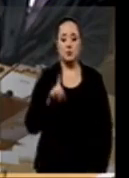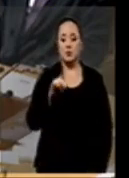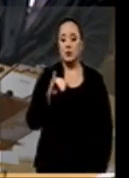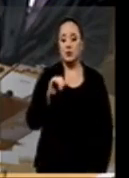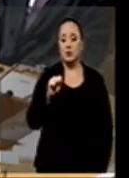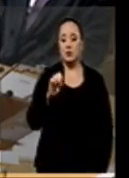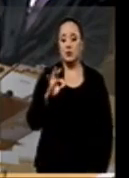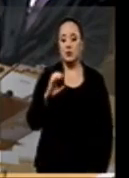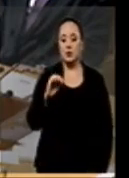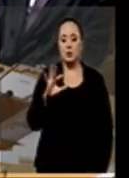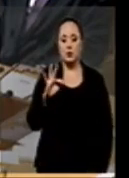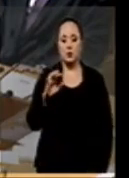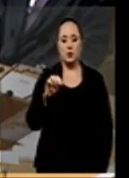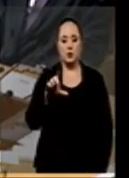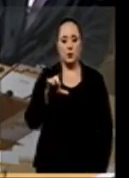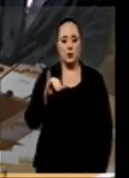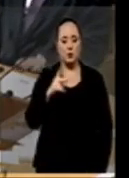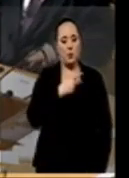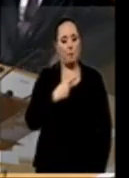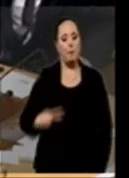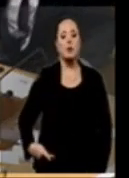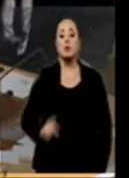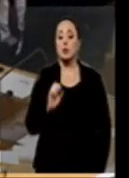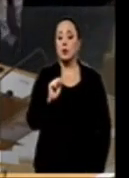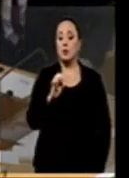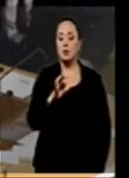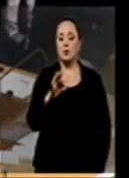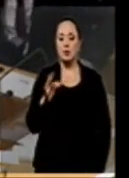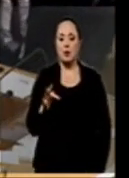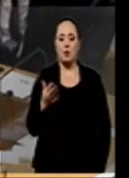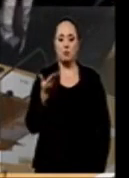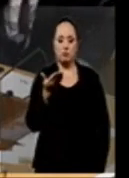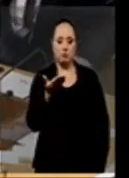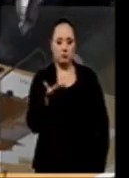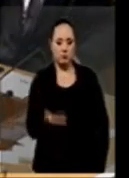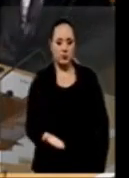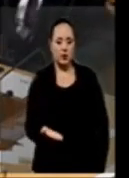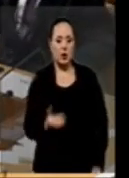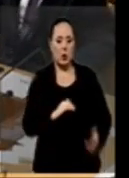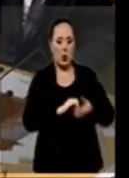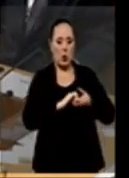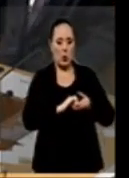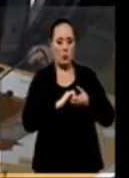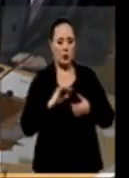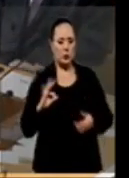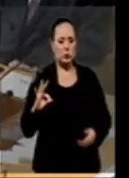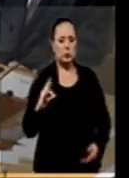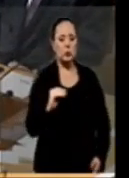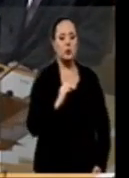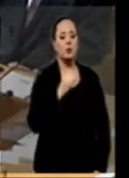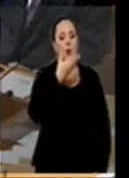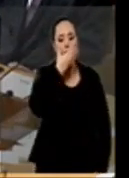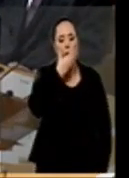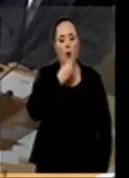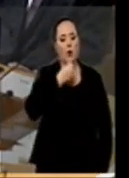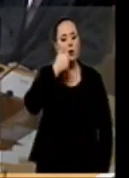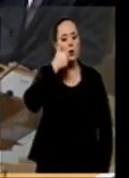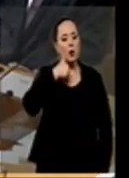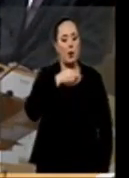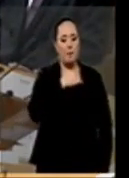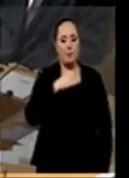presidente do sinrural federal por meio de quem cumprimento às senhoras e os senhores ministros e ex-ministros